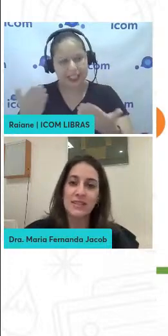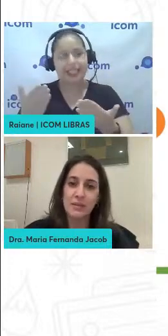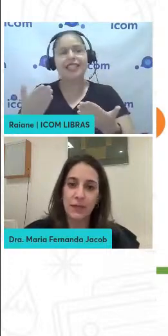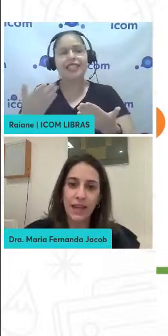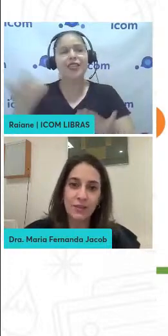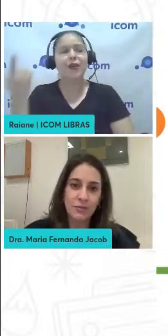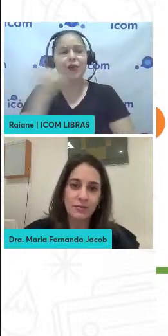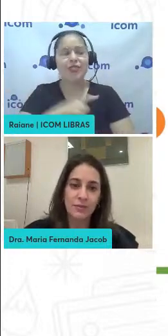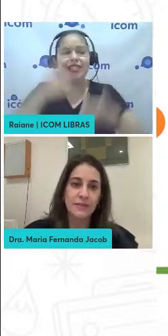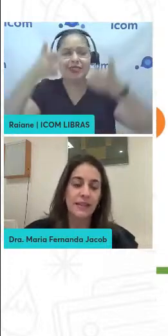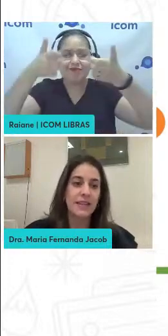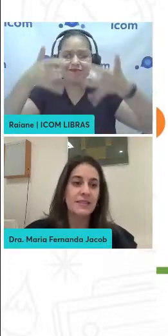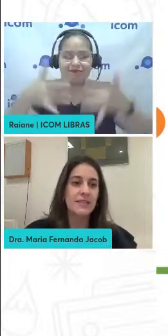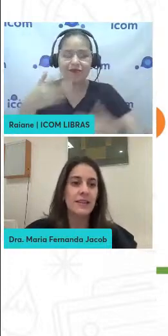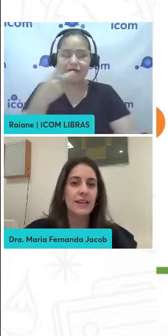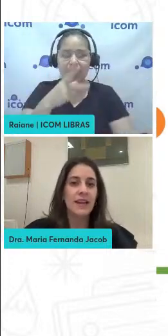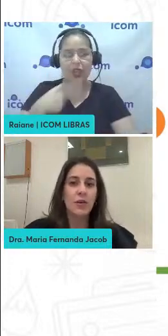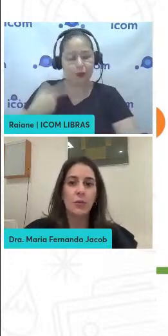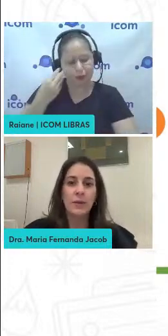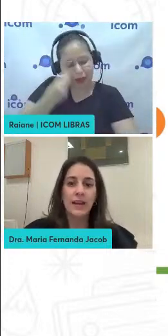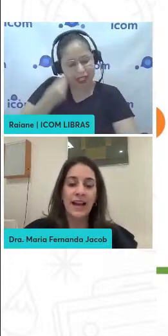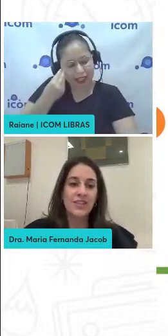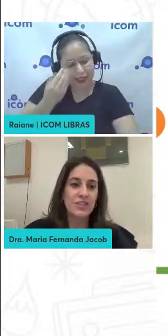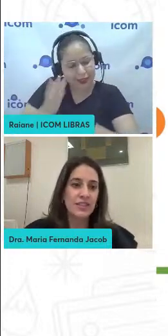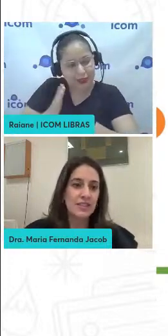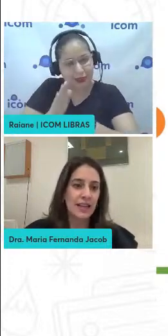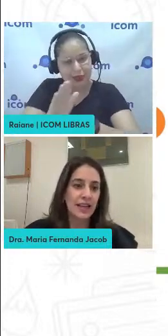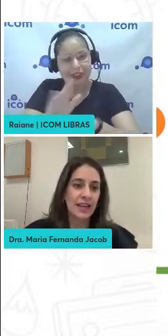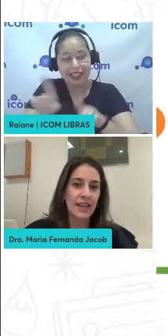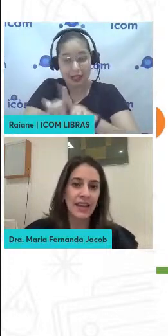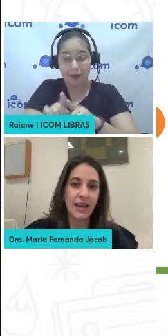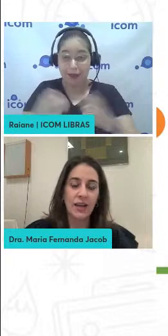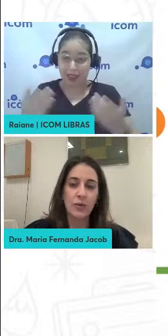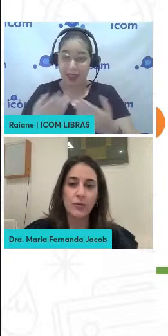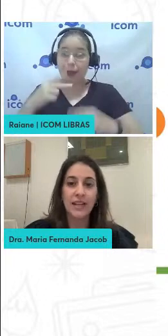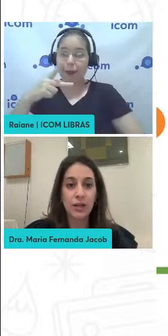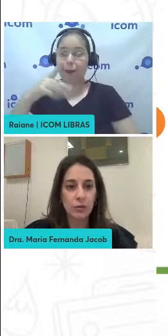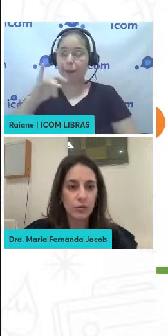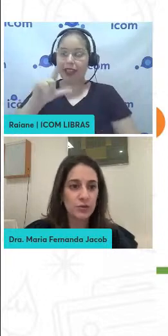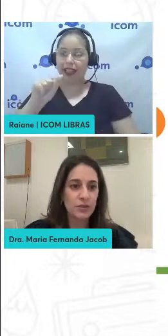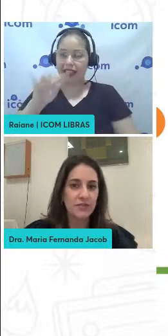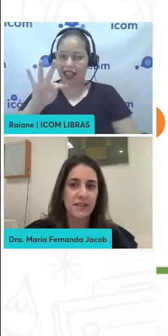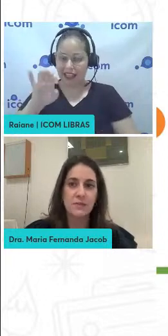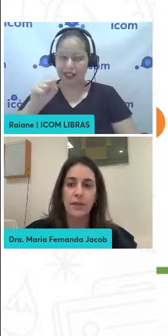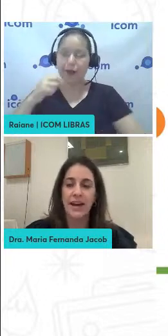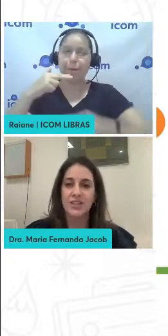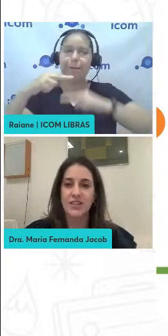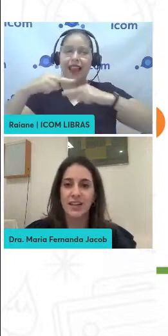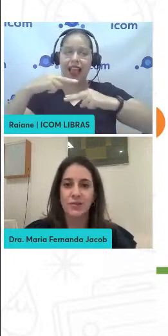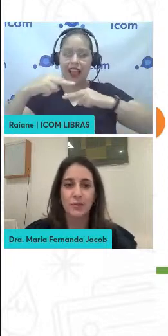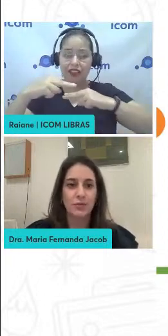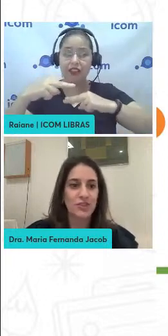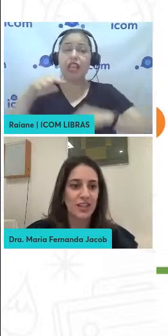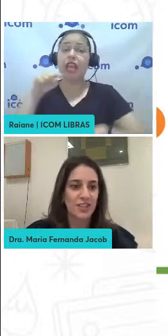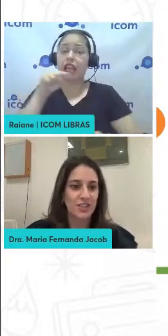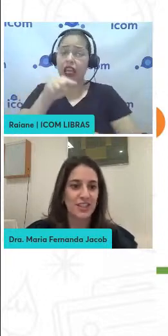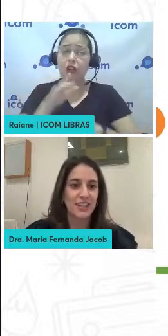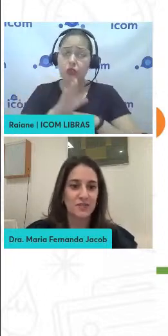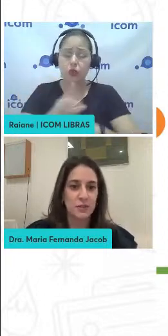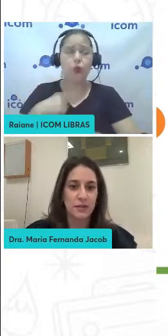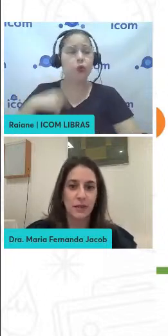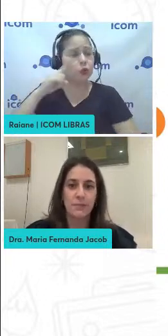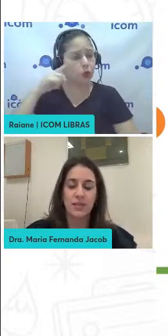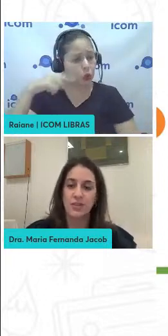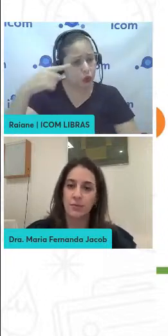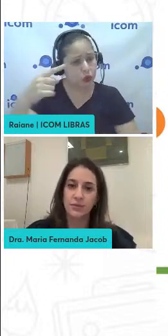meu conhecimento com vocês. O Pilates é um recurso que faz parte aí do meu dia a dia